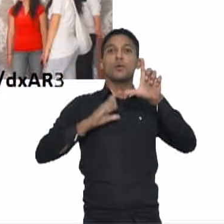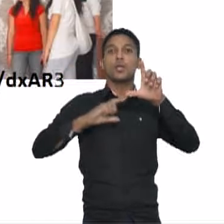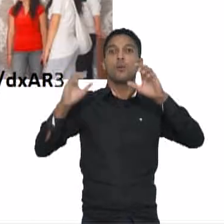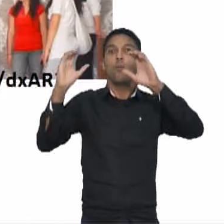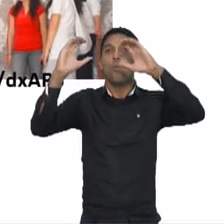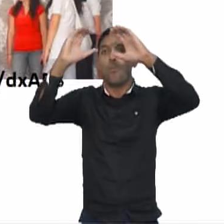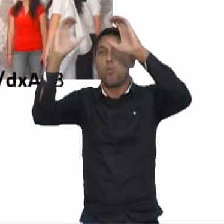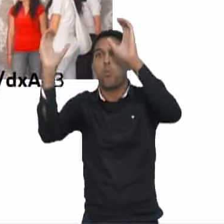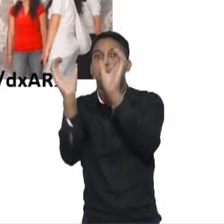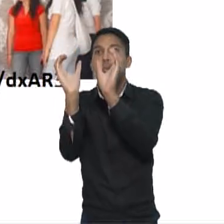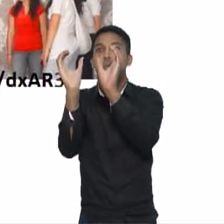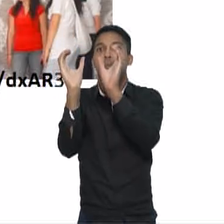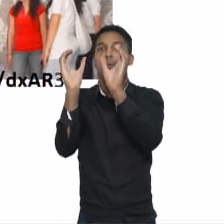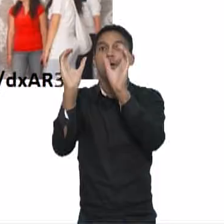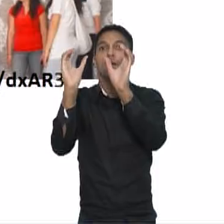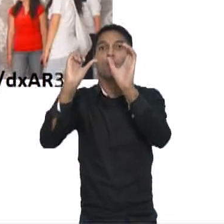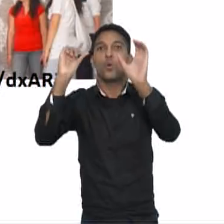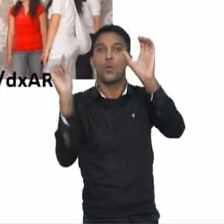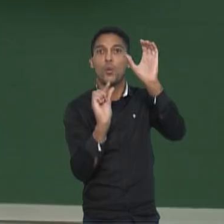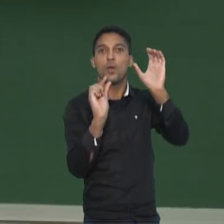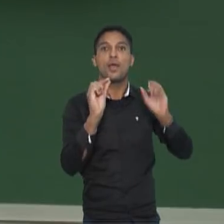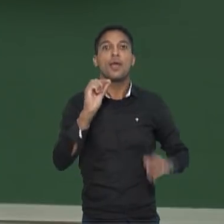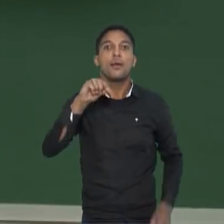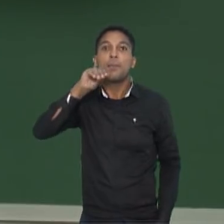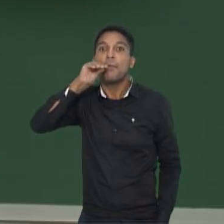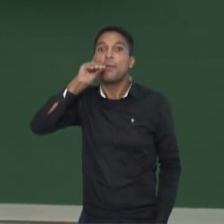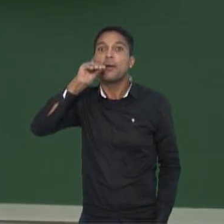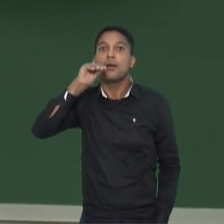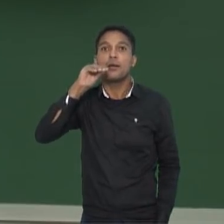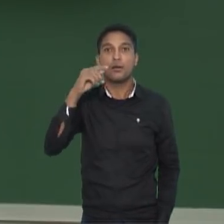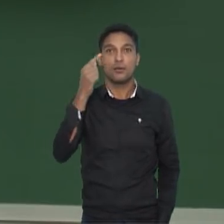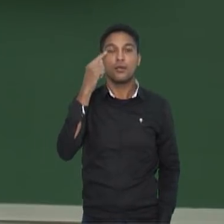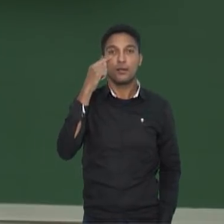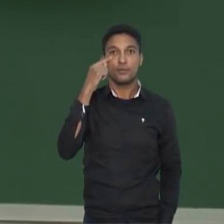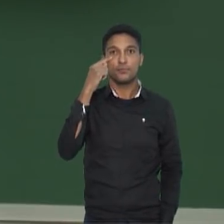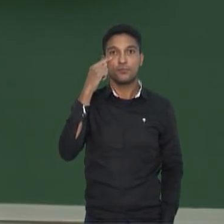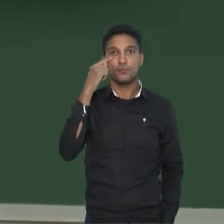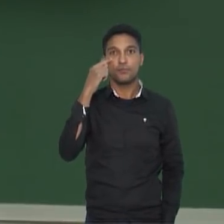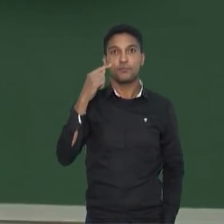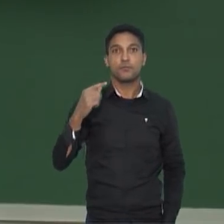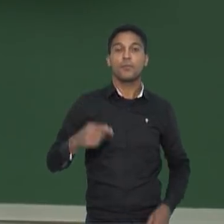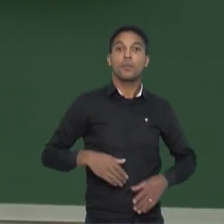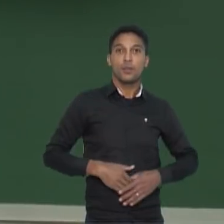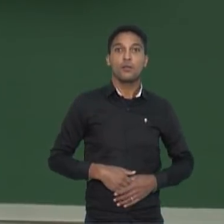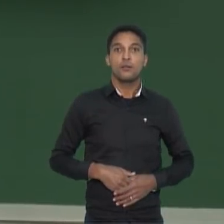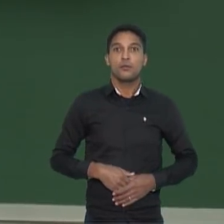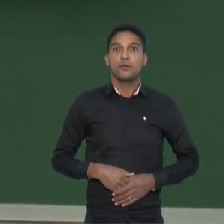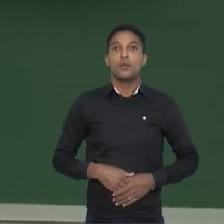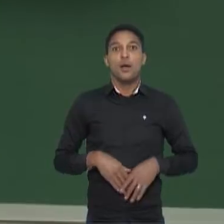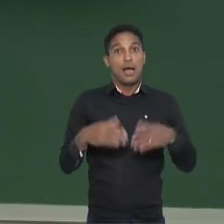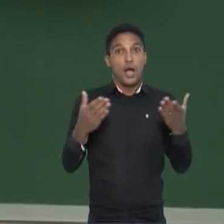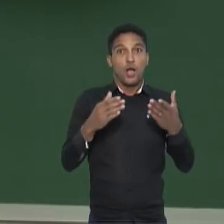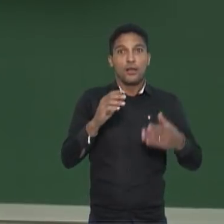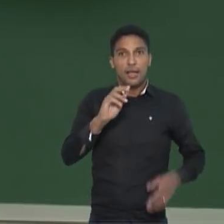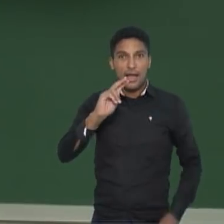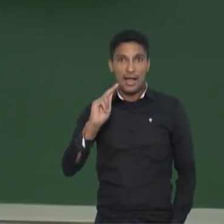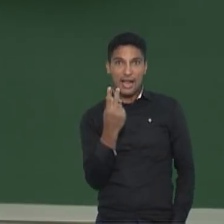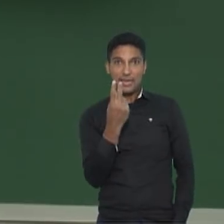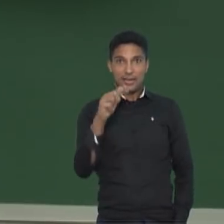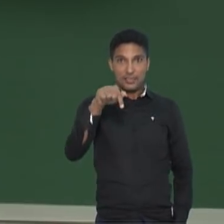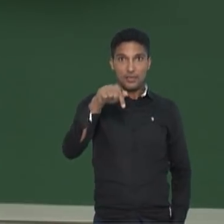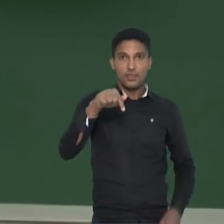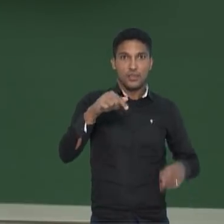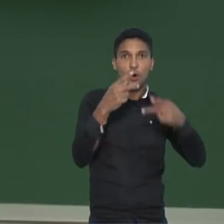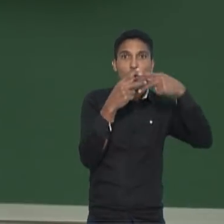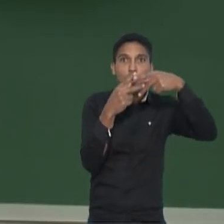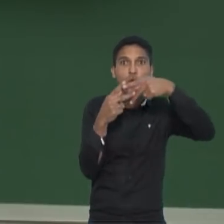né? Já os HQs ou as graphic novels, novelas gráficas, elas são desenhadas